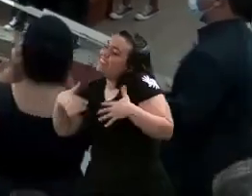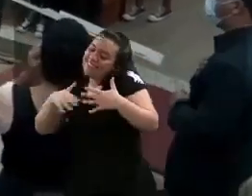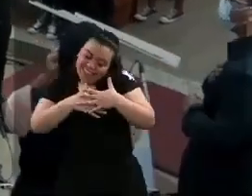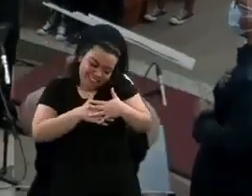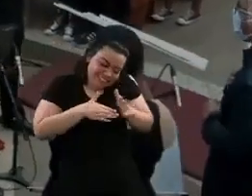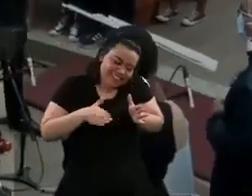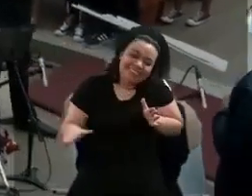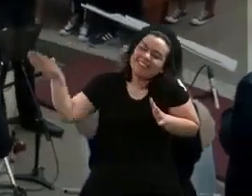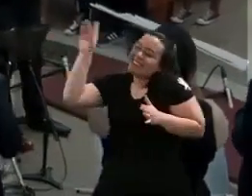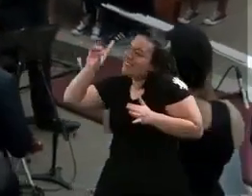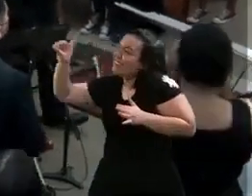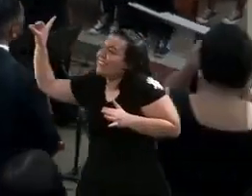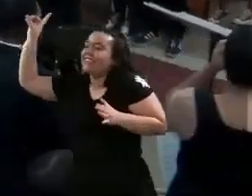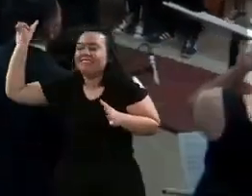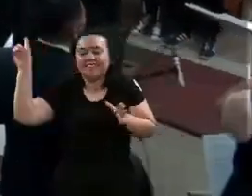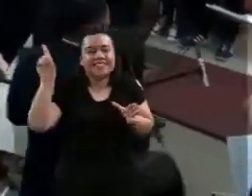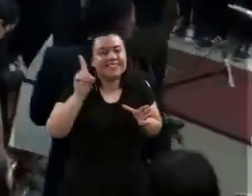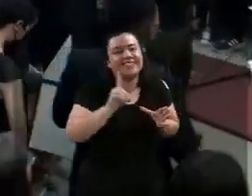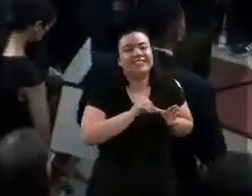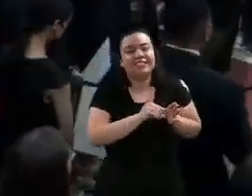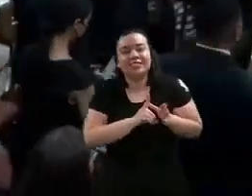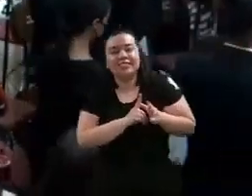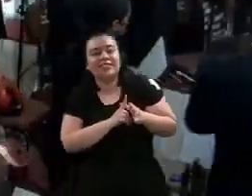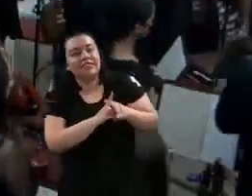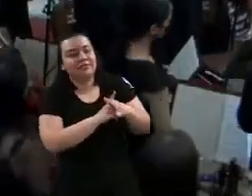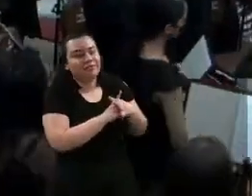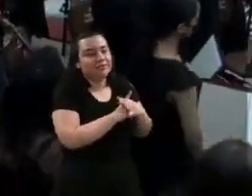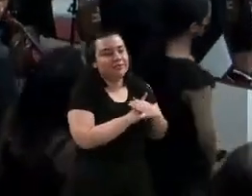casa. Pode morar.